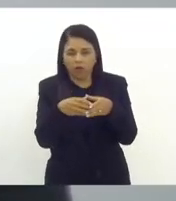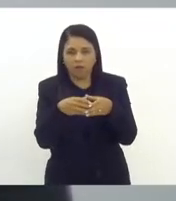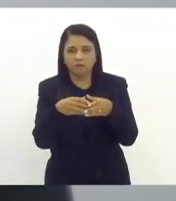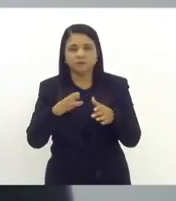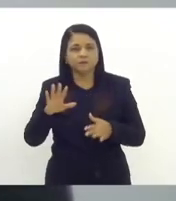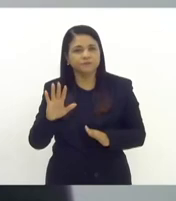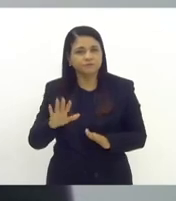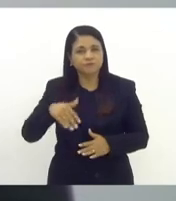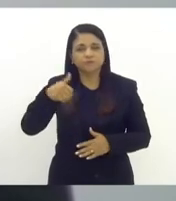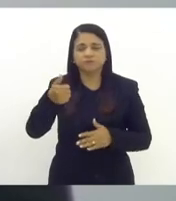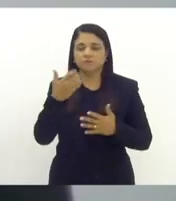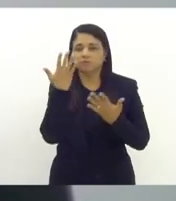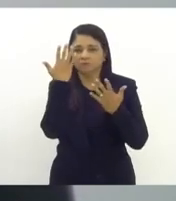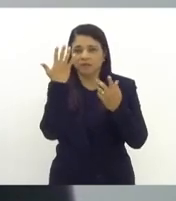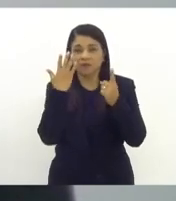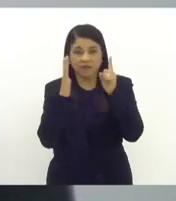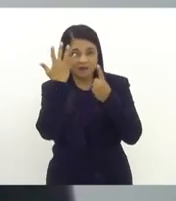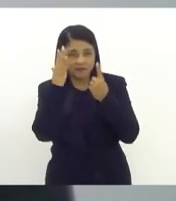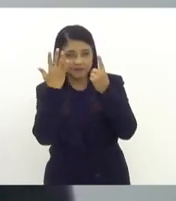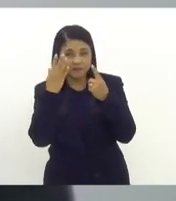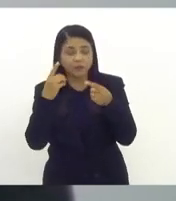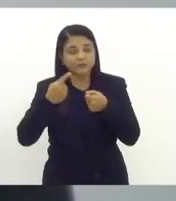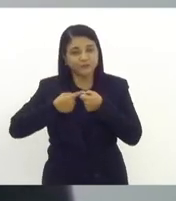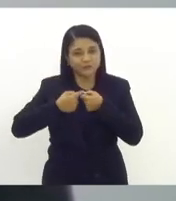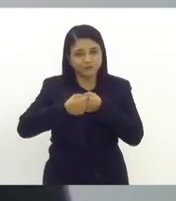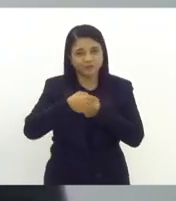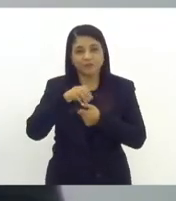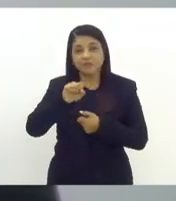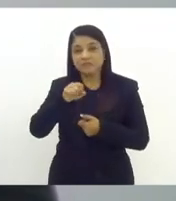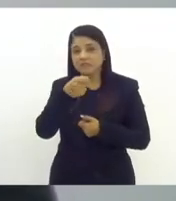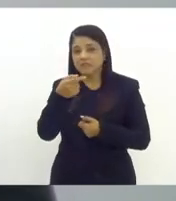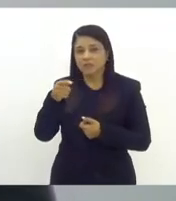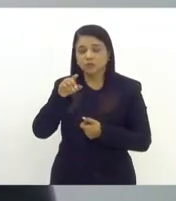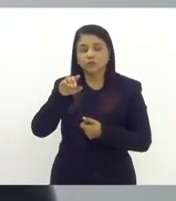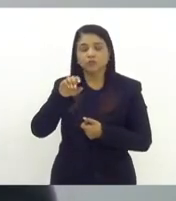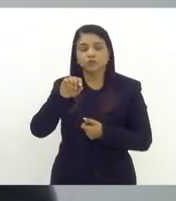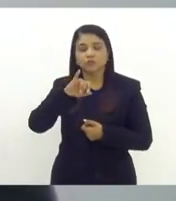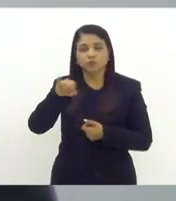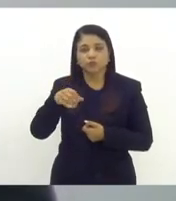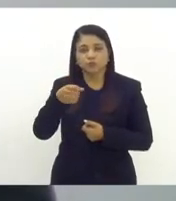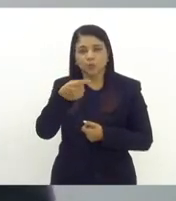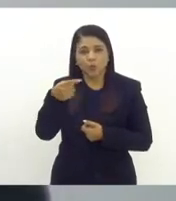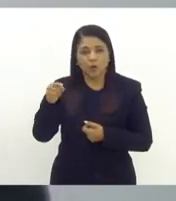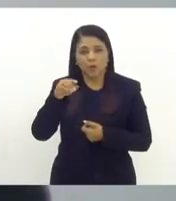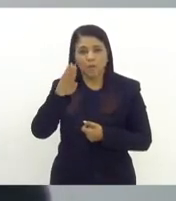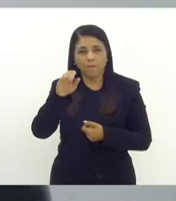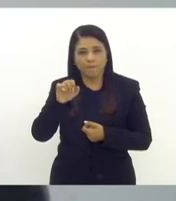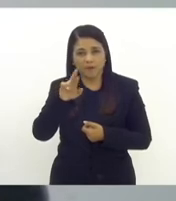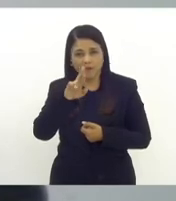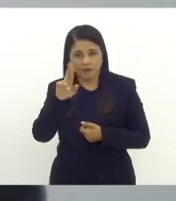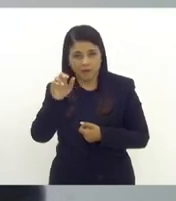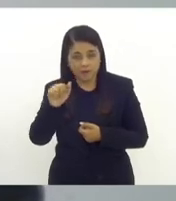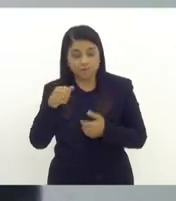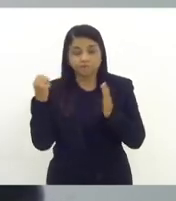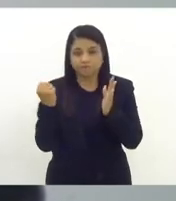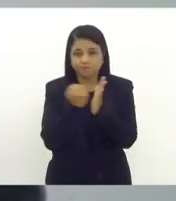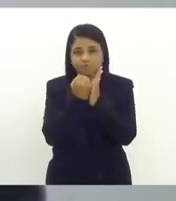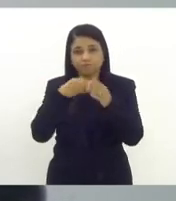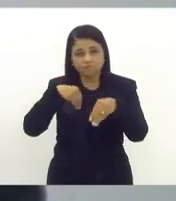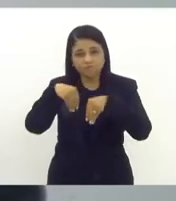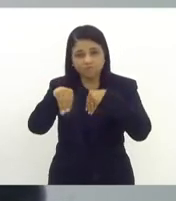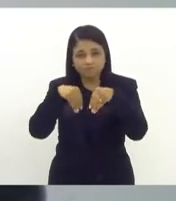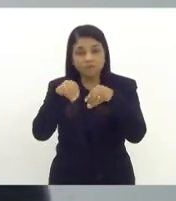carnavais do estado do interior São João da Barra e o marco regulatório será um Marco